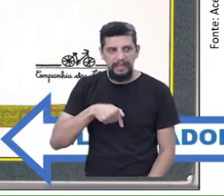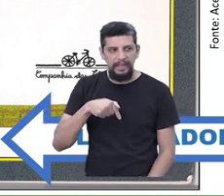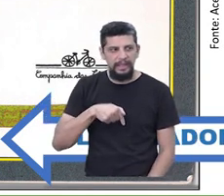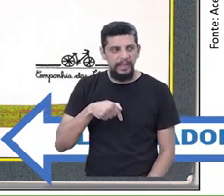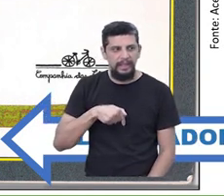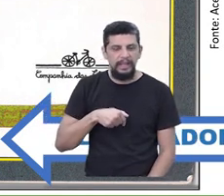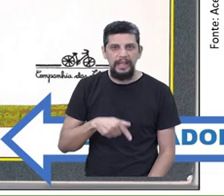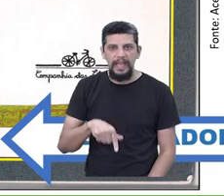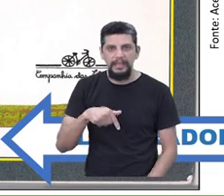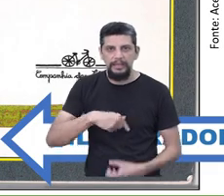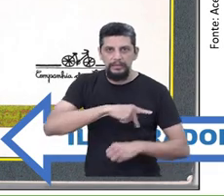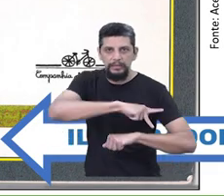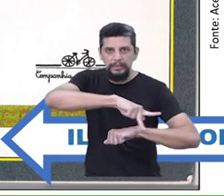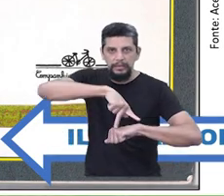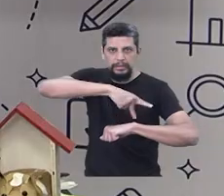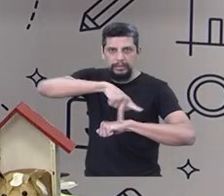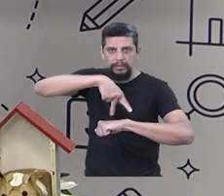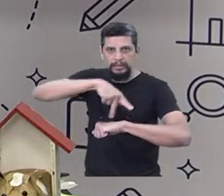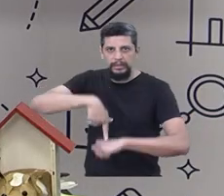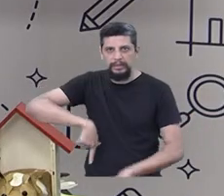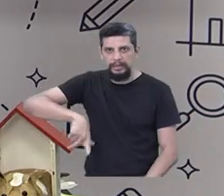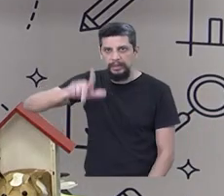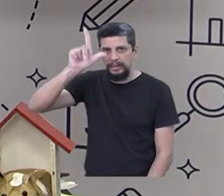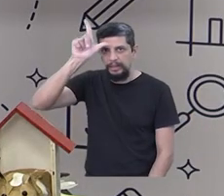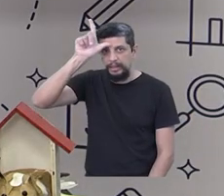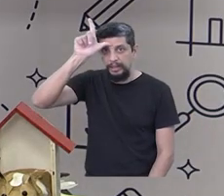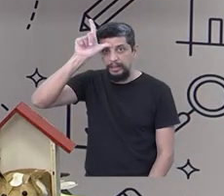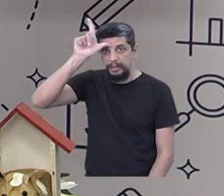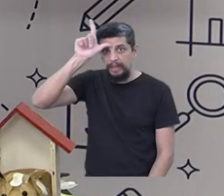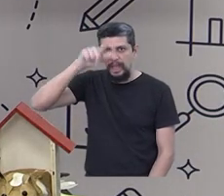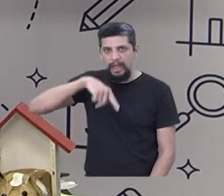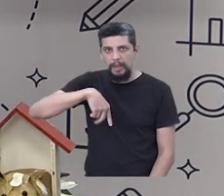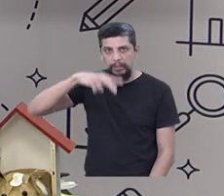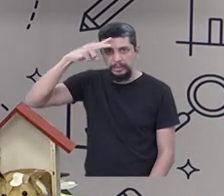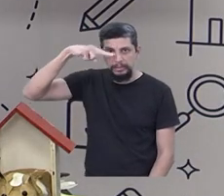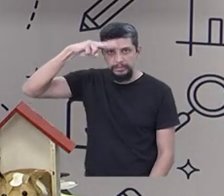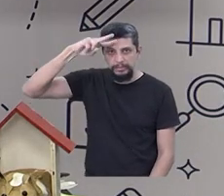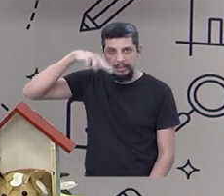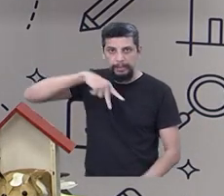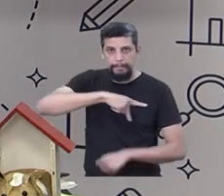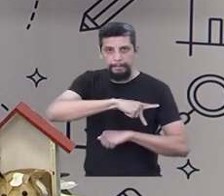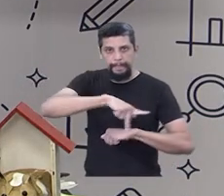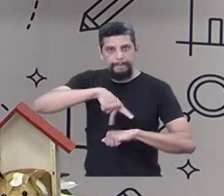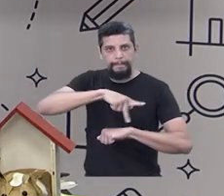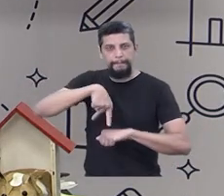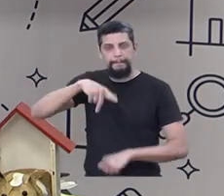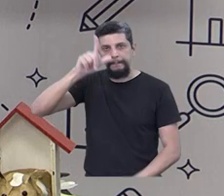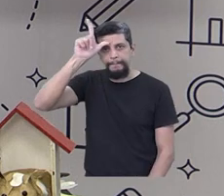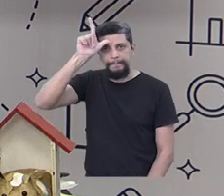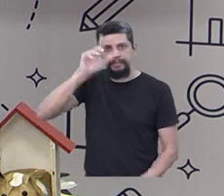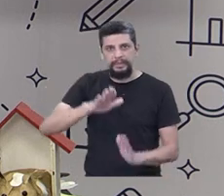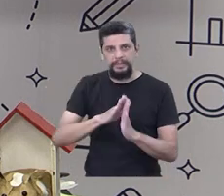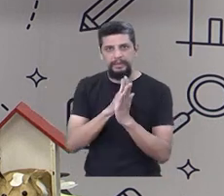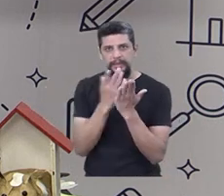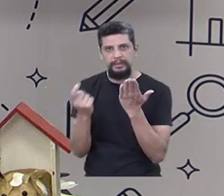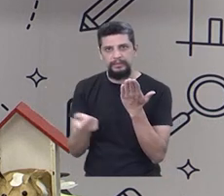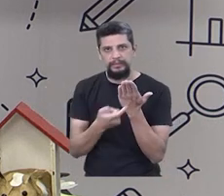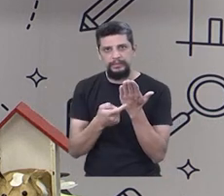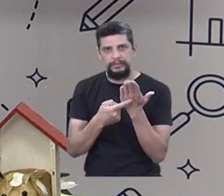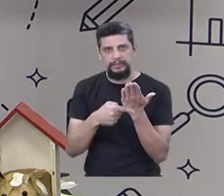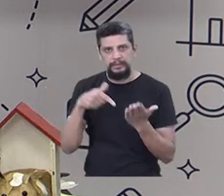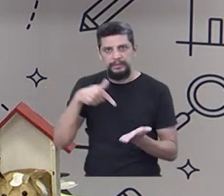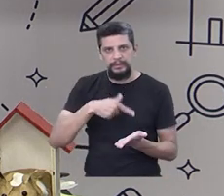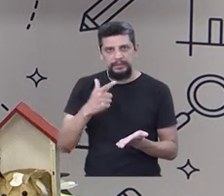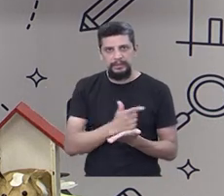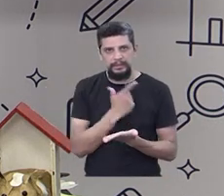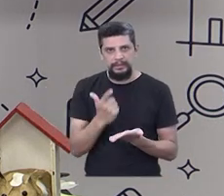da Alemanha. É, gente, é uma história alemã. Olhem só a capa do nosso livro